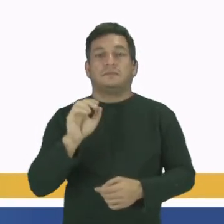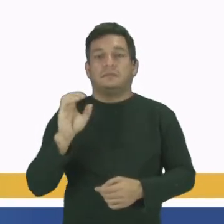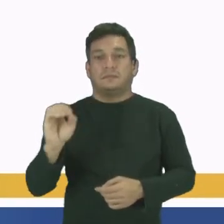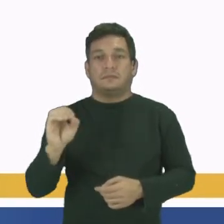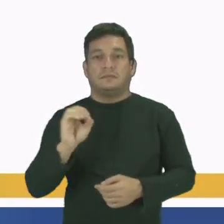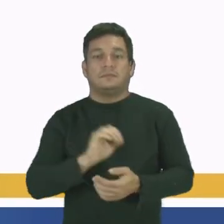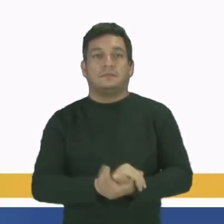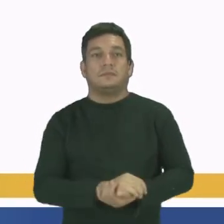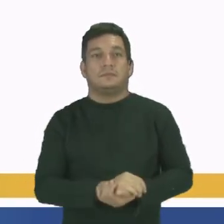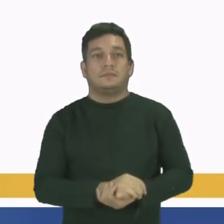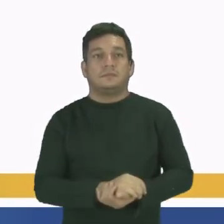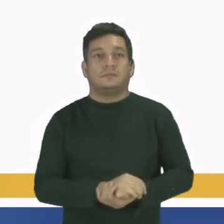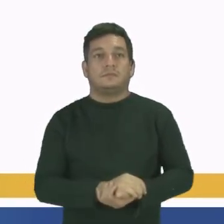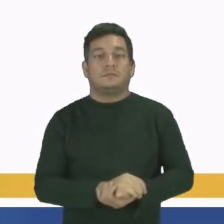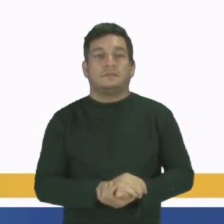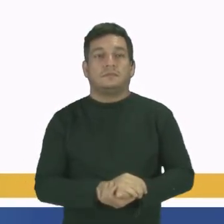0.